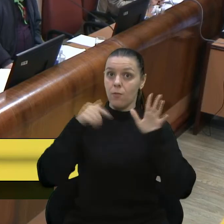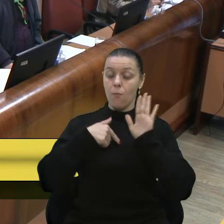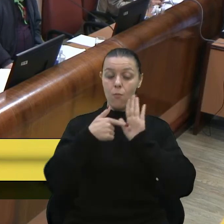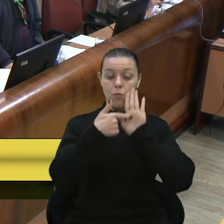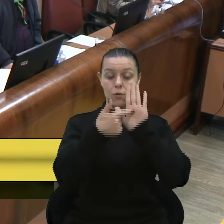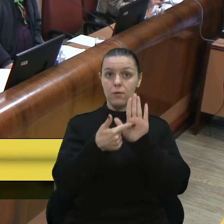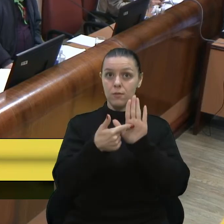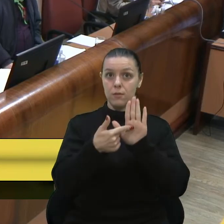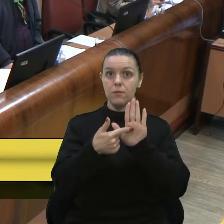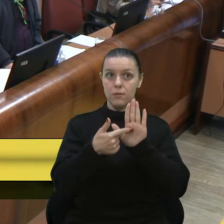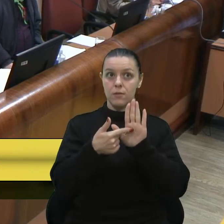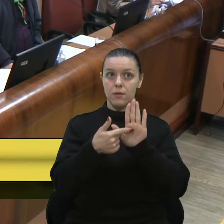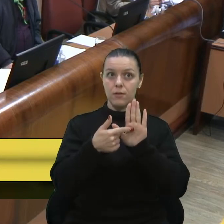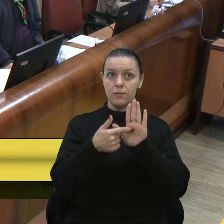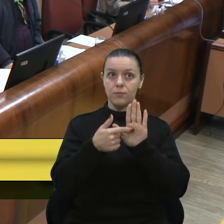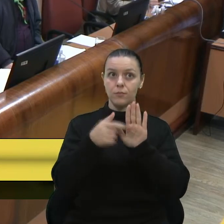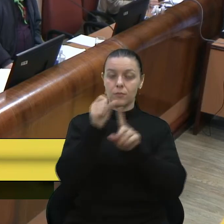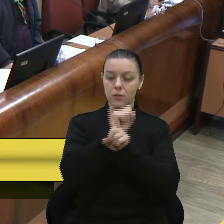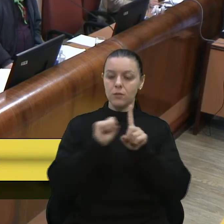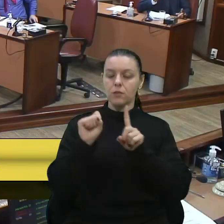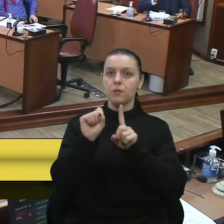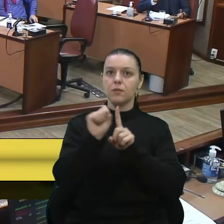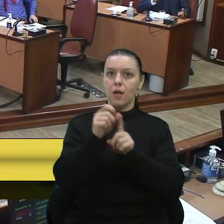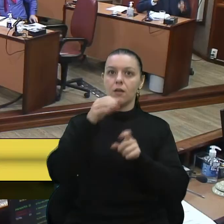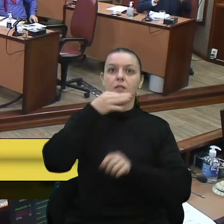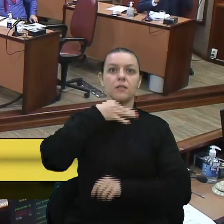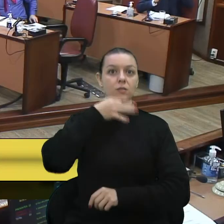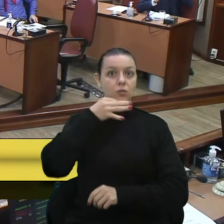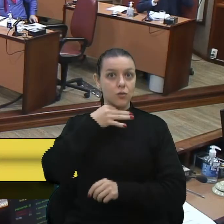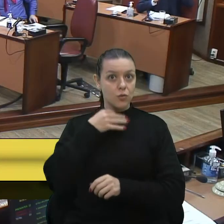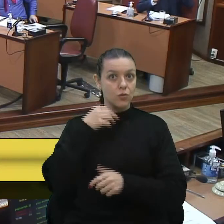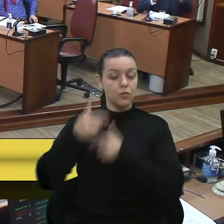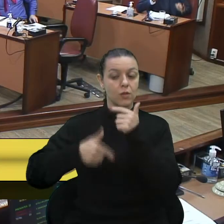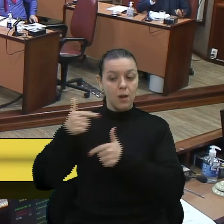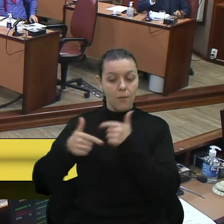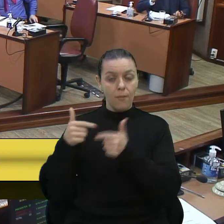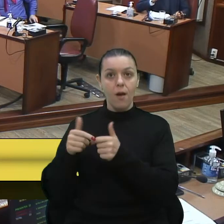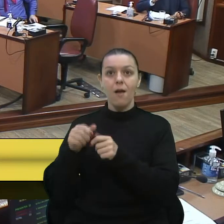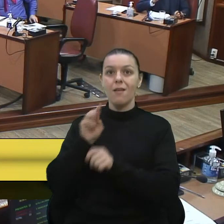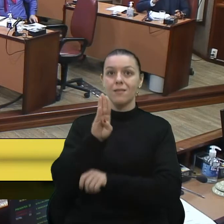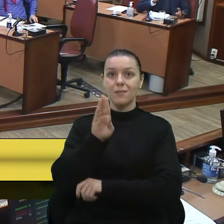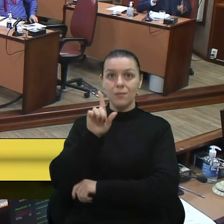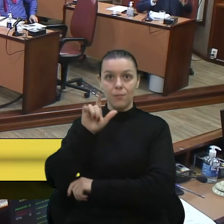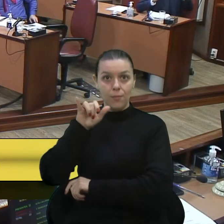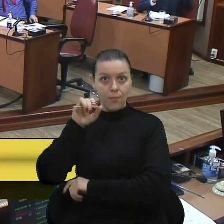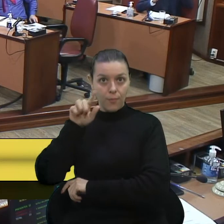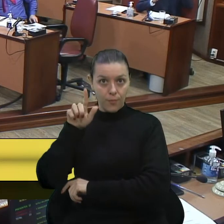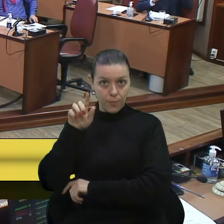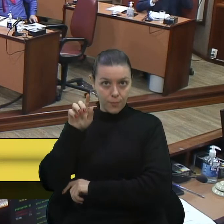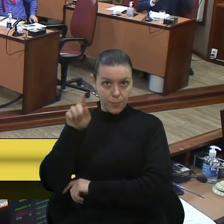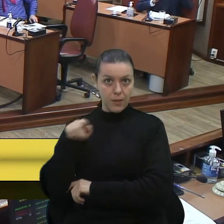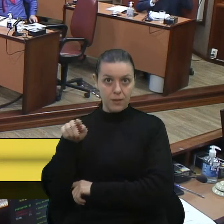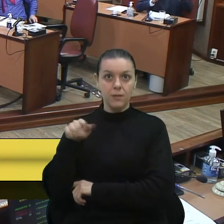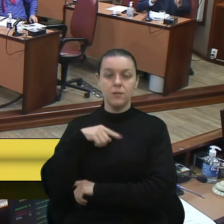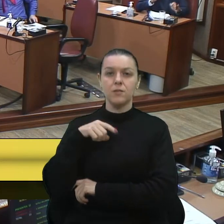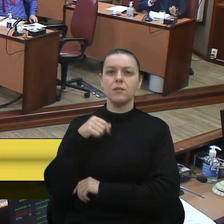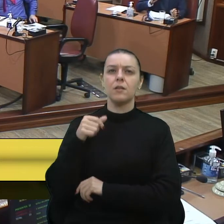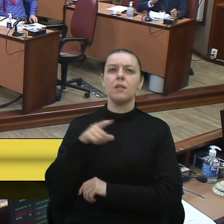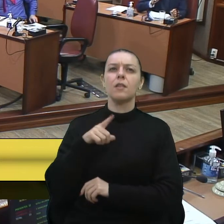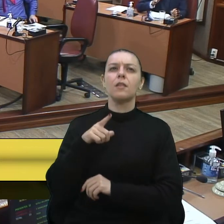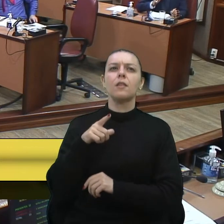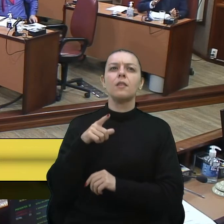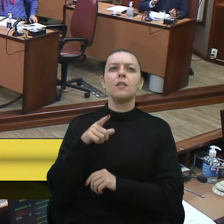mostrando para a sociedade caxiense esse trabalho nobre, né, que é as blitz na cidade de Caxias do Sul. Vereador presente junto à